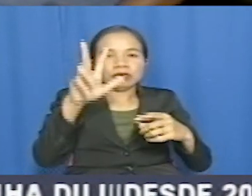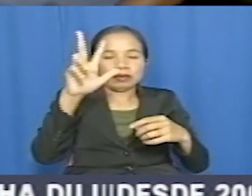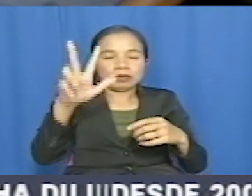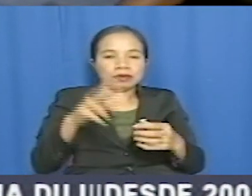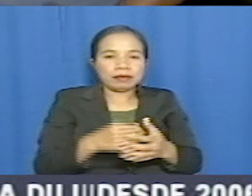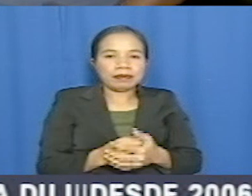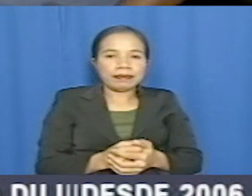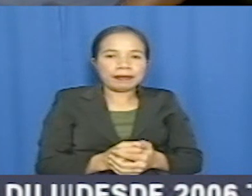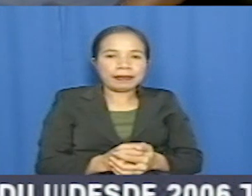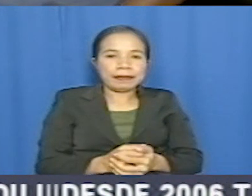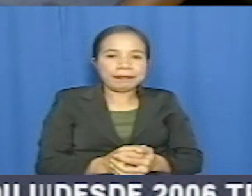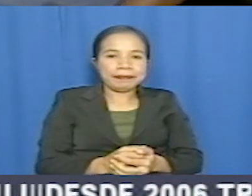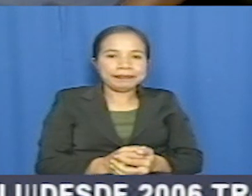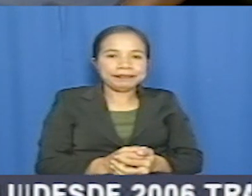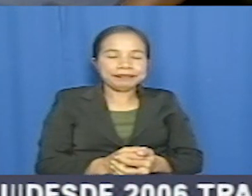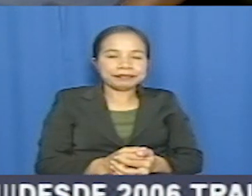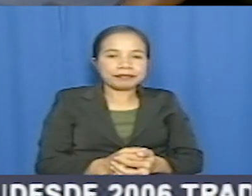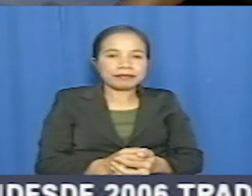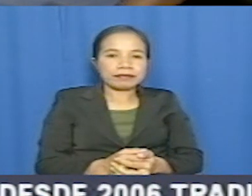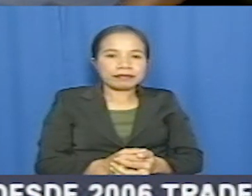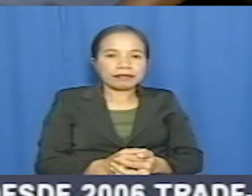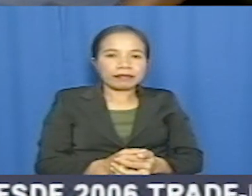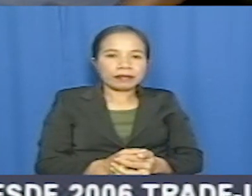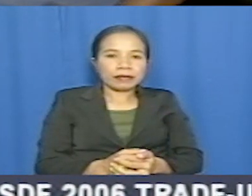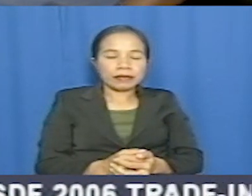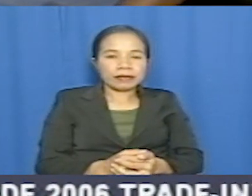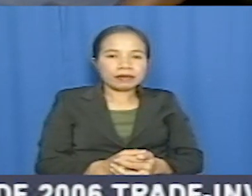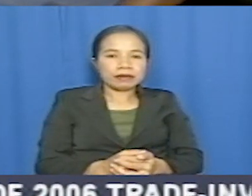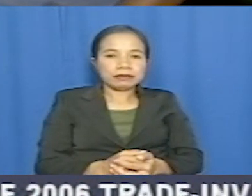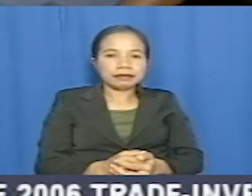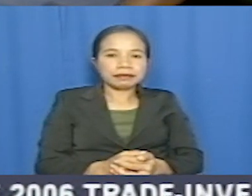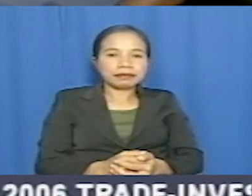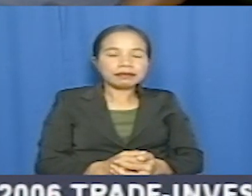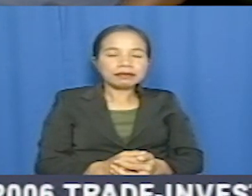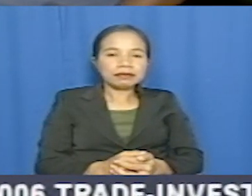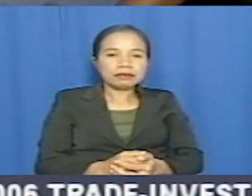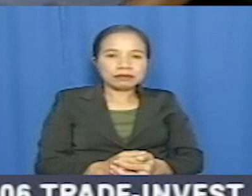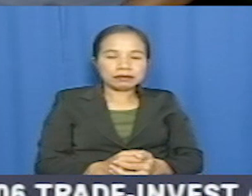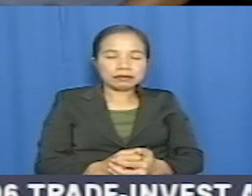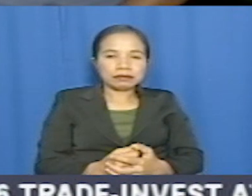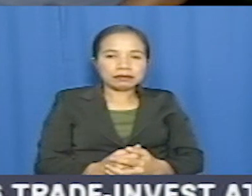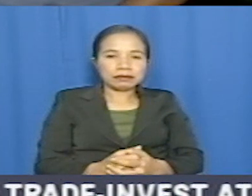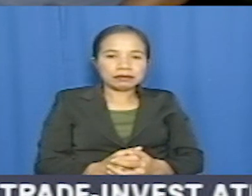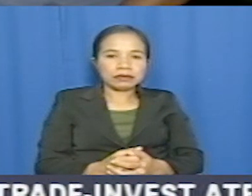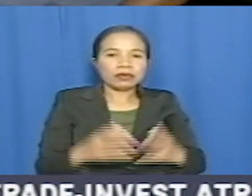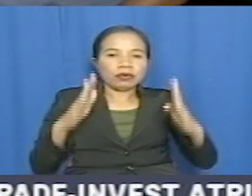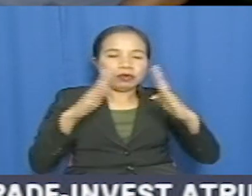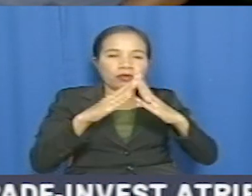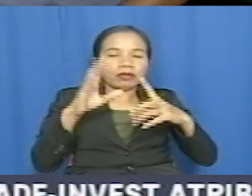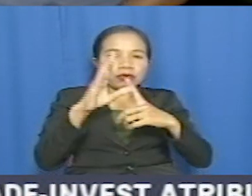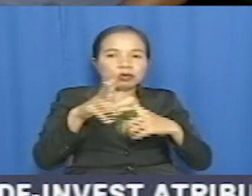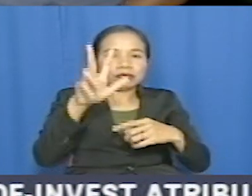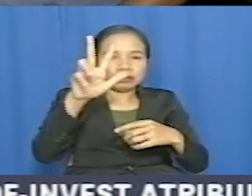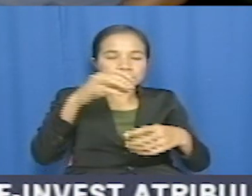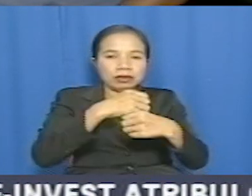ida e a fatisinian e da fali e a manequinia no mos matai e uma boa tolu né halau